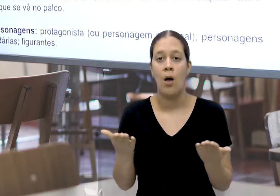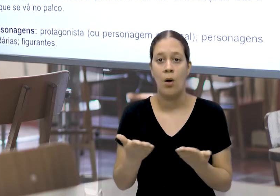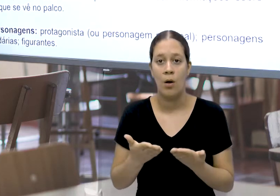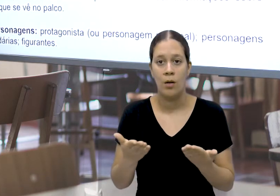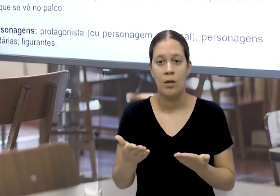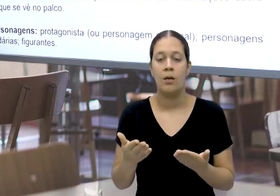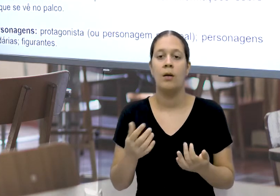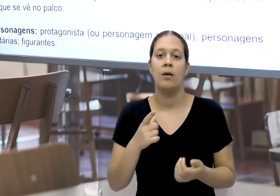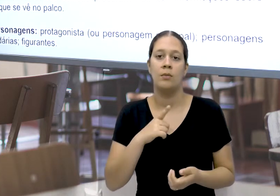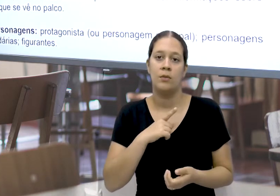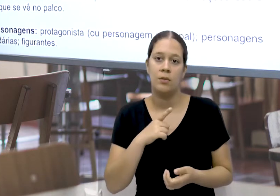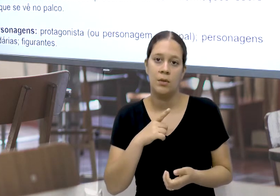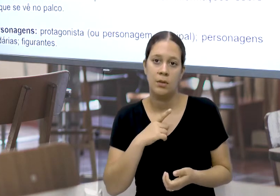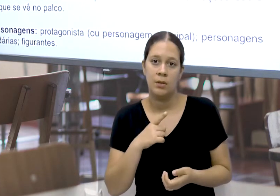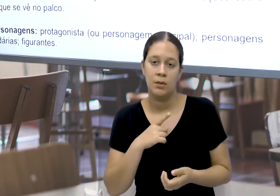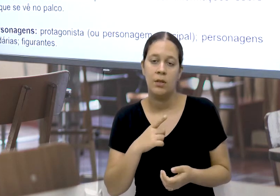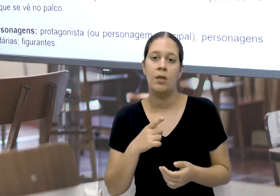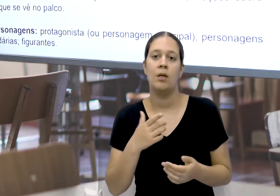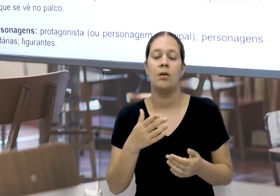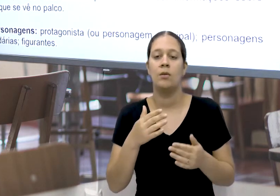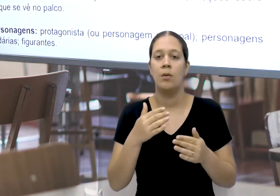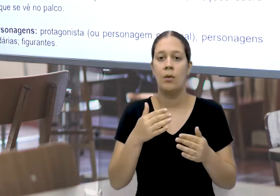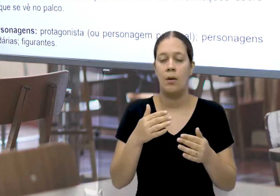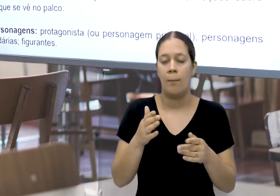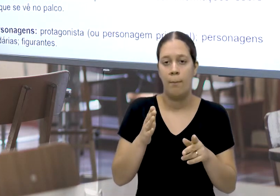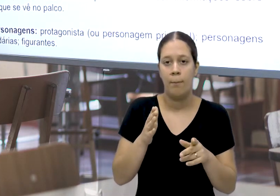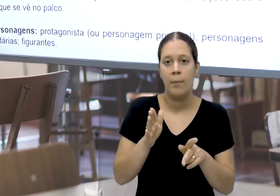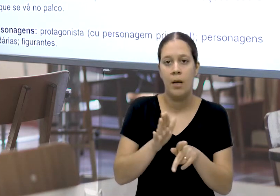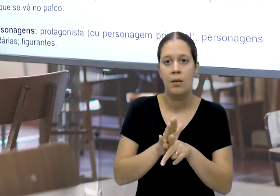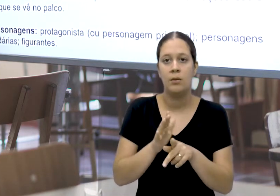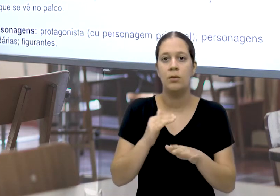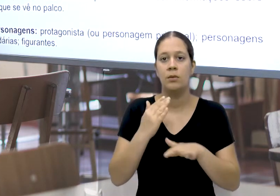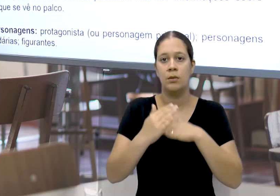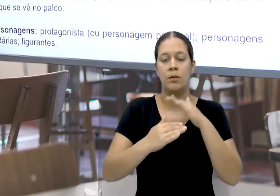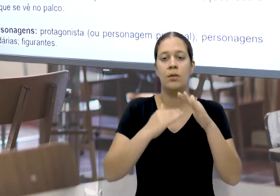O texto teatral, ou a peça teatral, ela vai ser